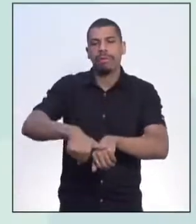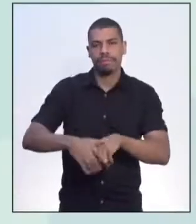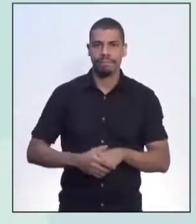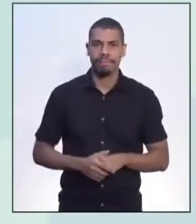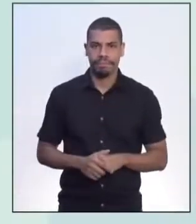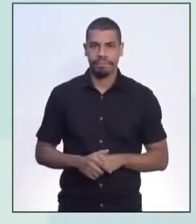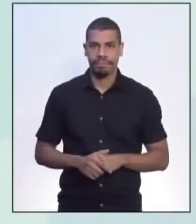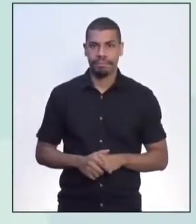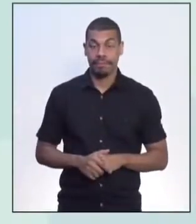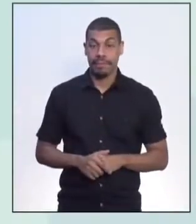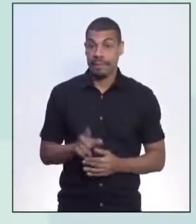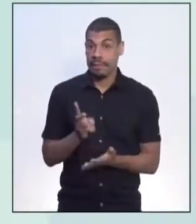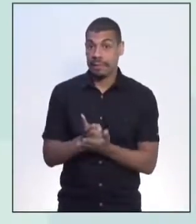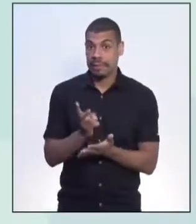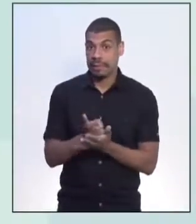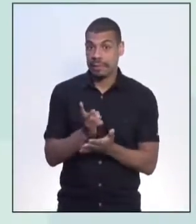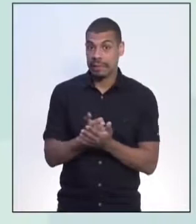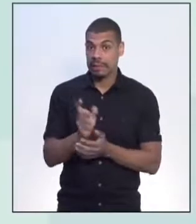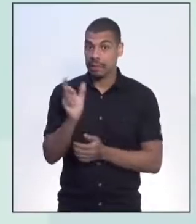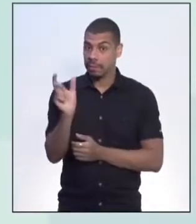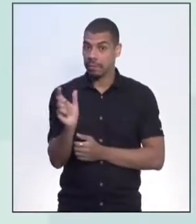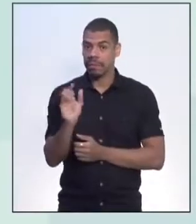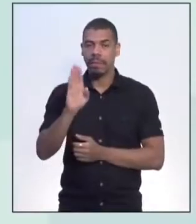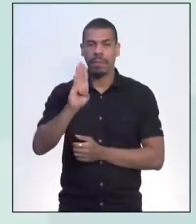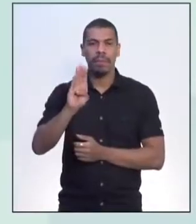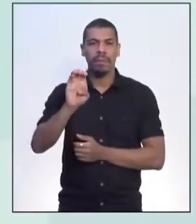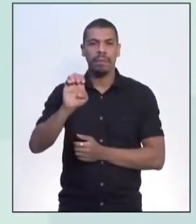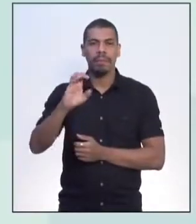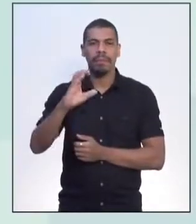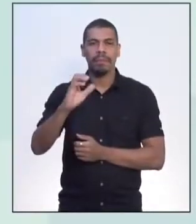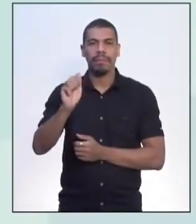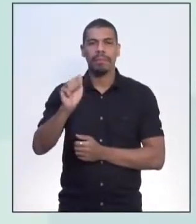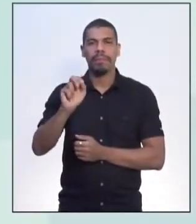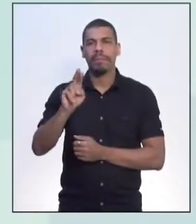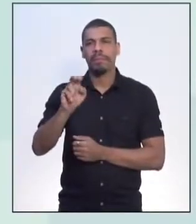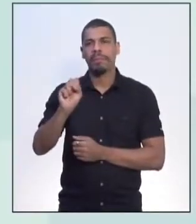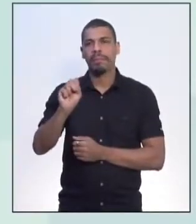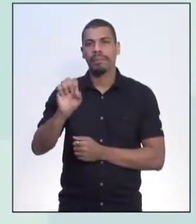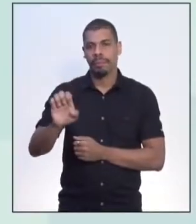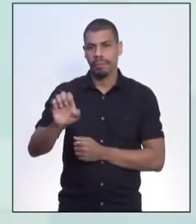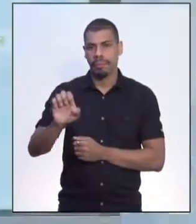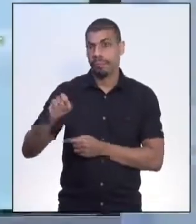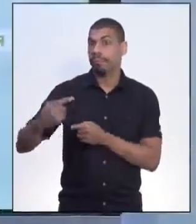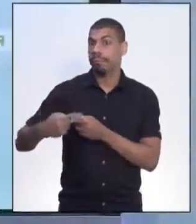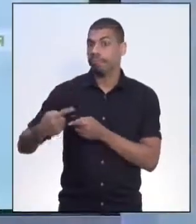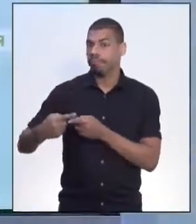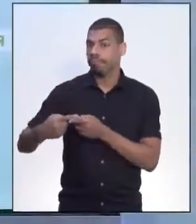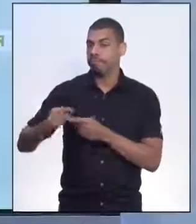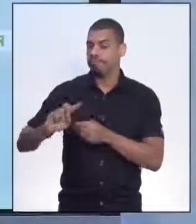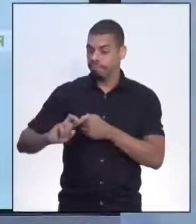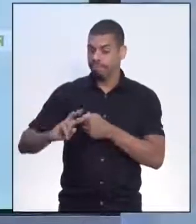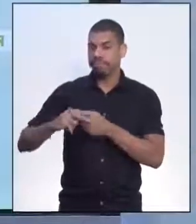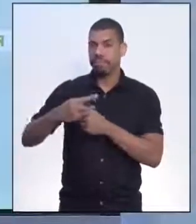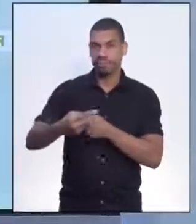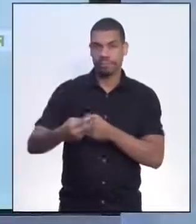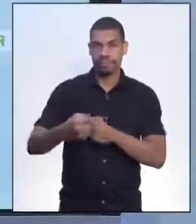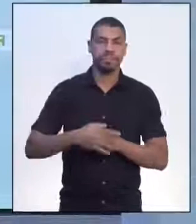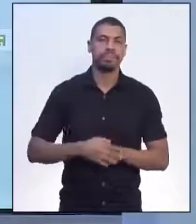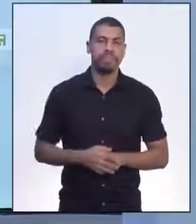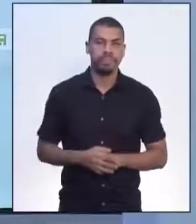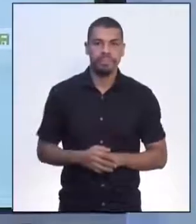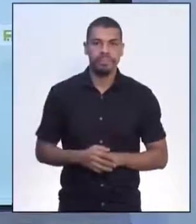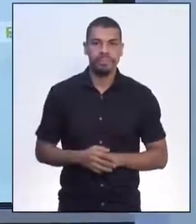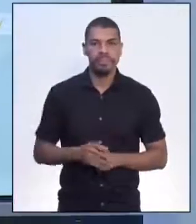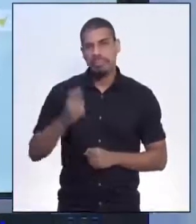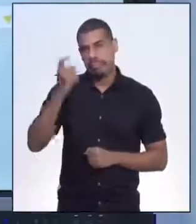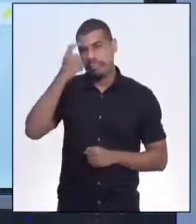Tá? Então, toda vez que eu uso because, eu preciso de uma causa, e essa causa vai gerar uma consequência e um efeito. Então, eu tenho